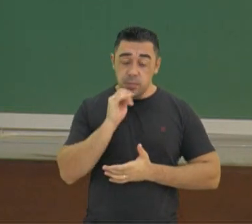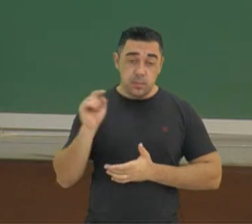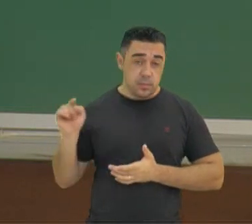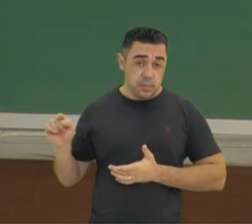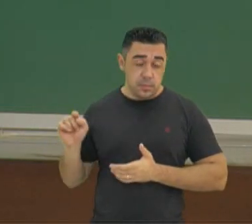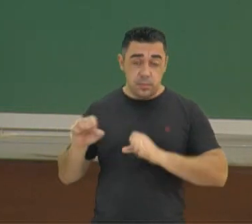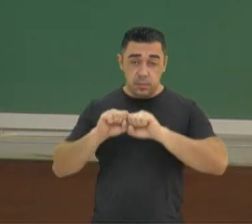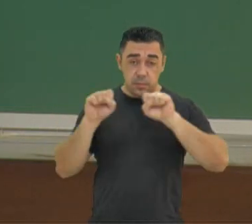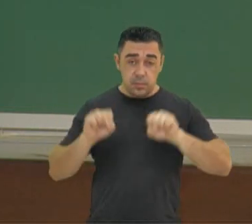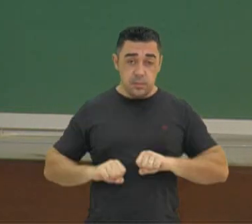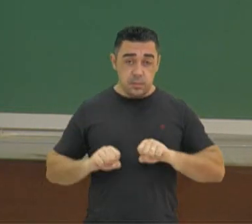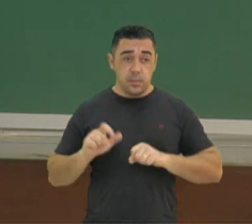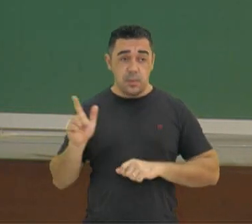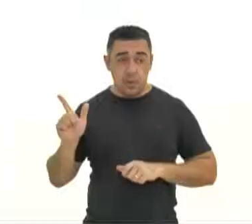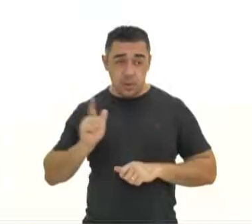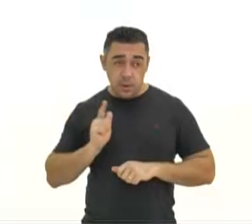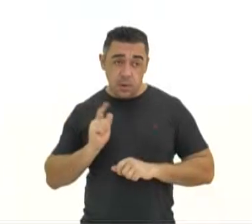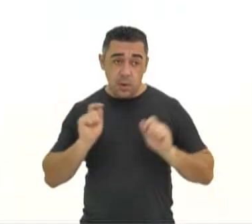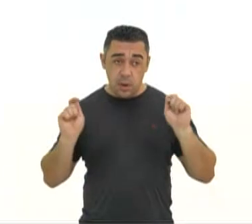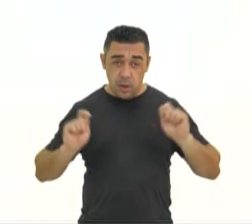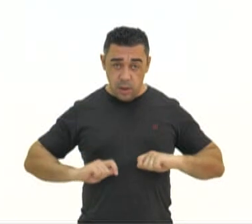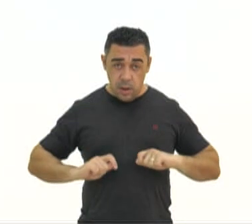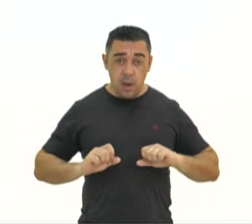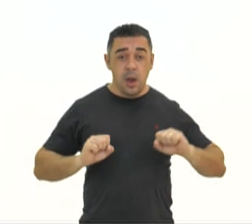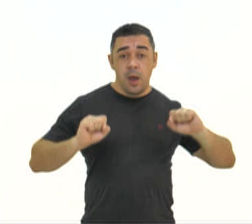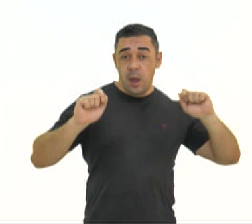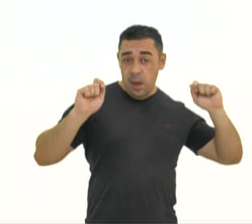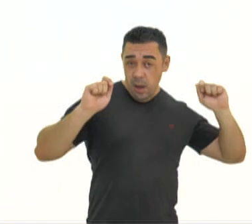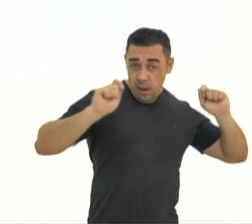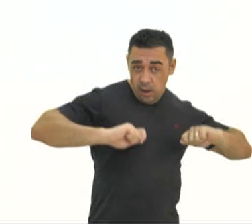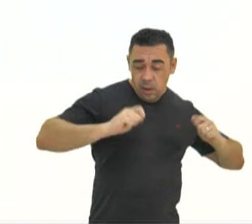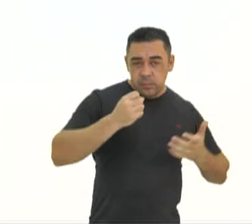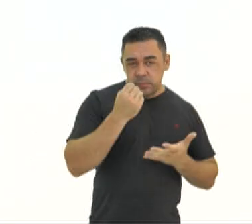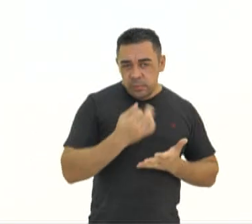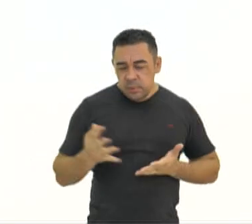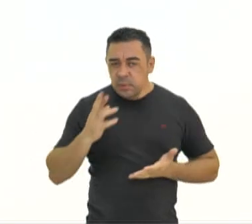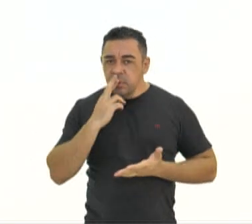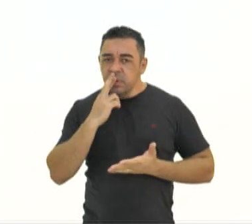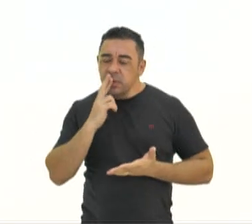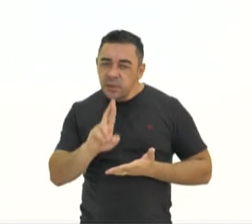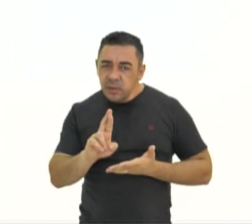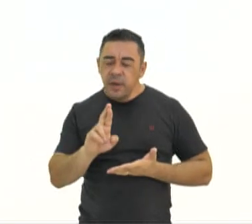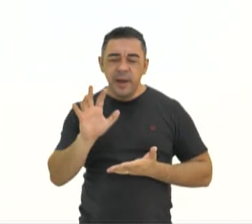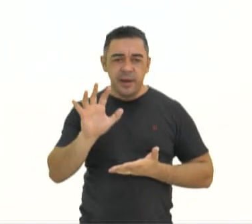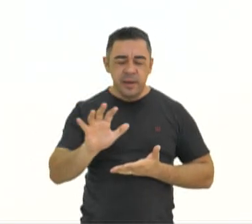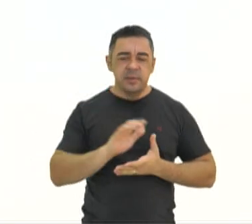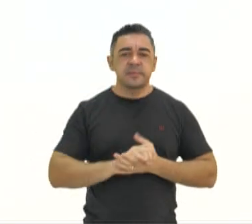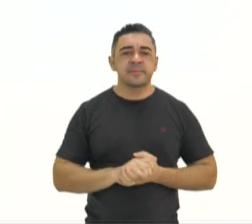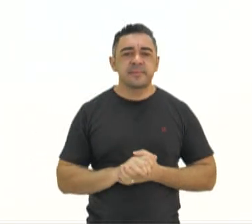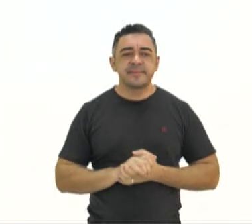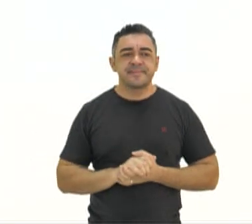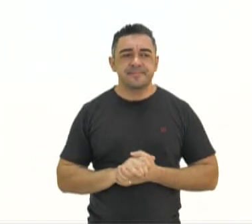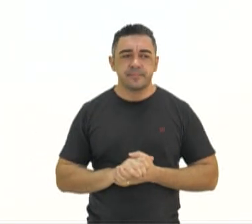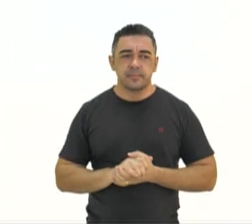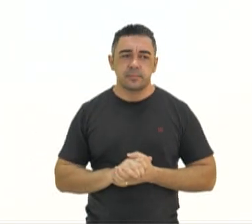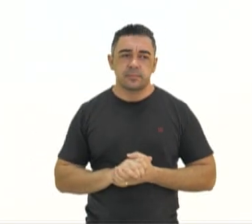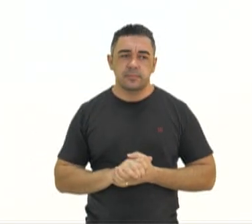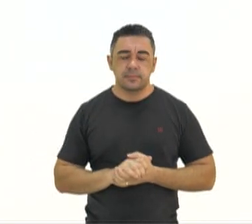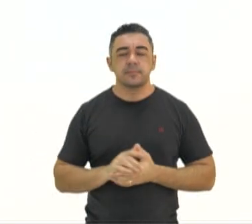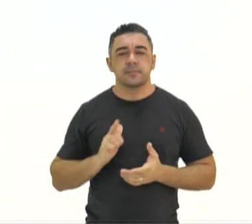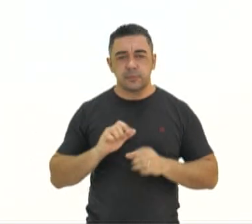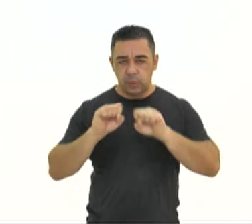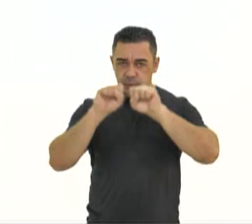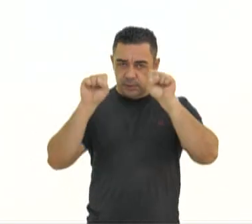lineares são classificados quanto ao número de soluções da seguinte forma. Então a gente tem o